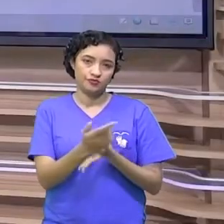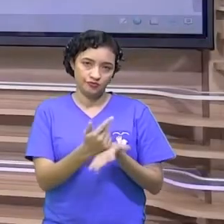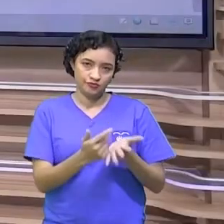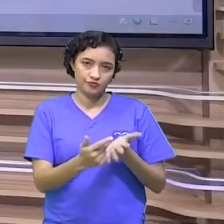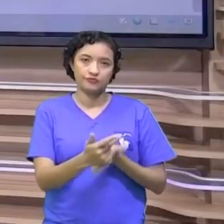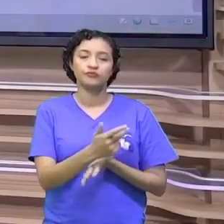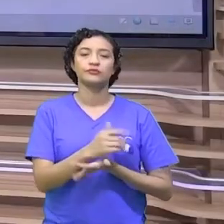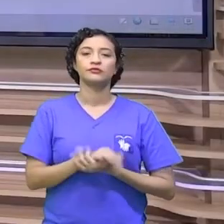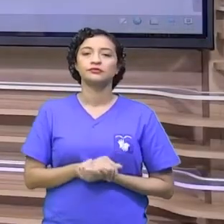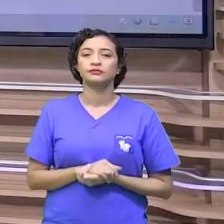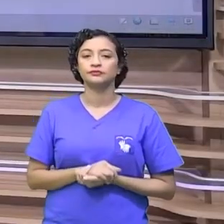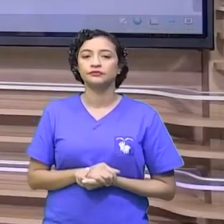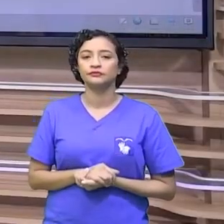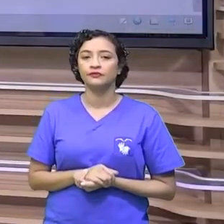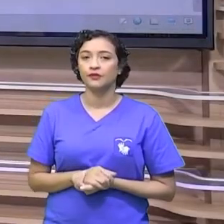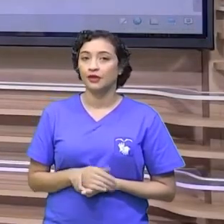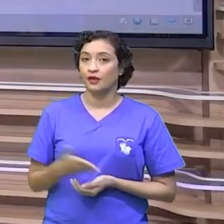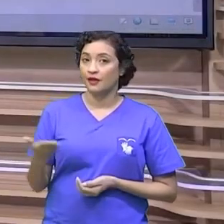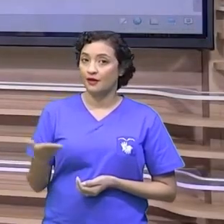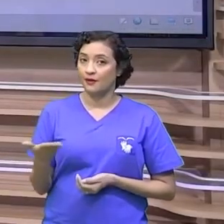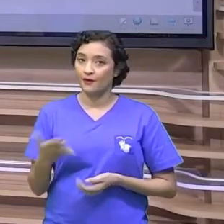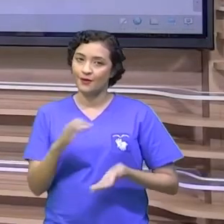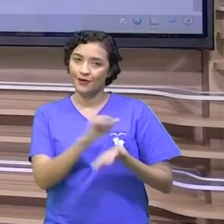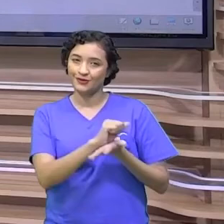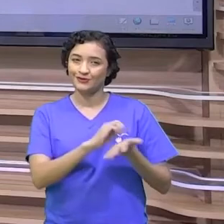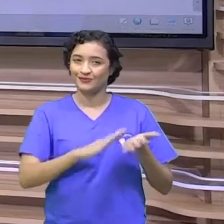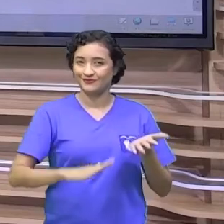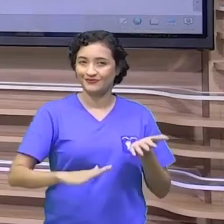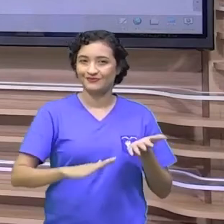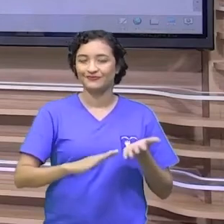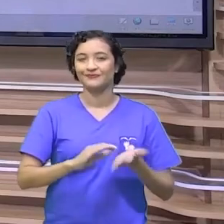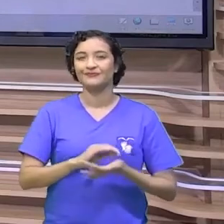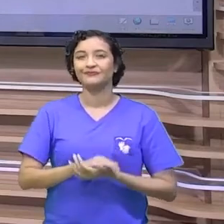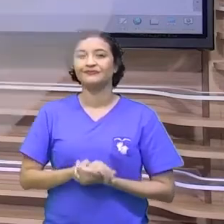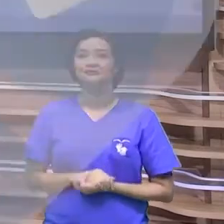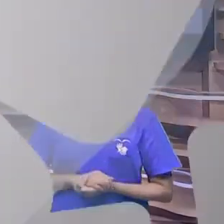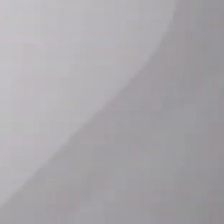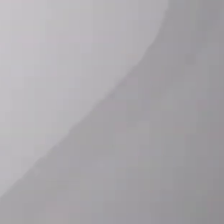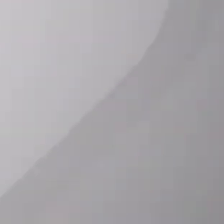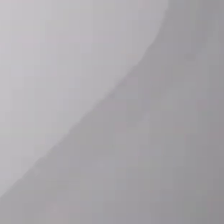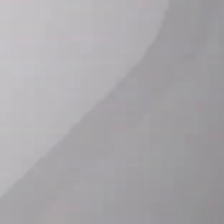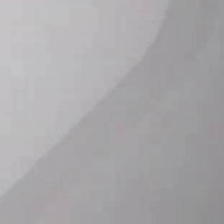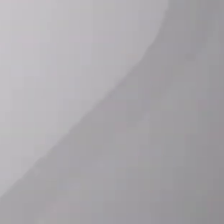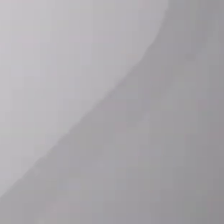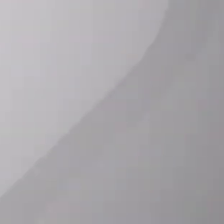Muito bem, então vamos lá que agora é hora de exercitar os nossos conhecimentos.